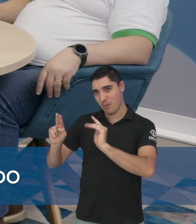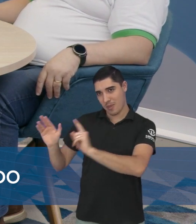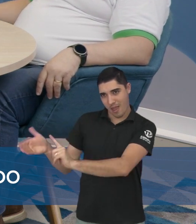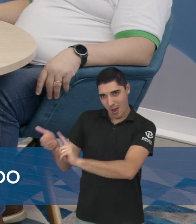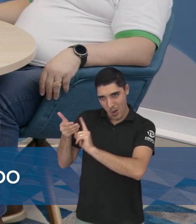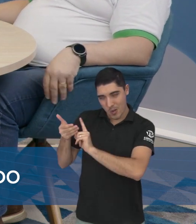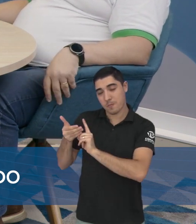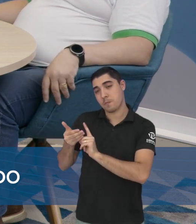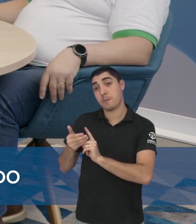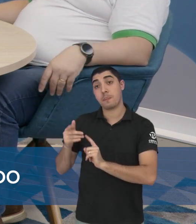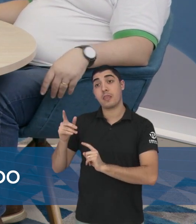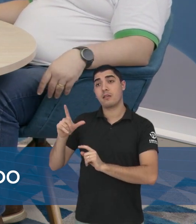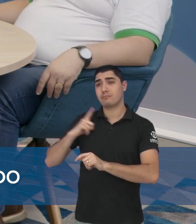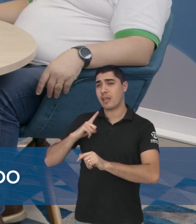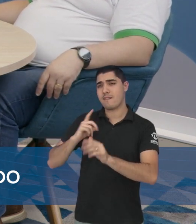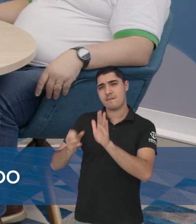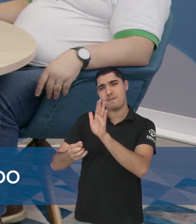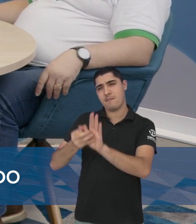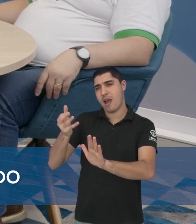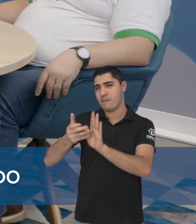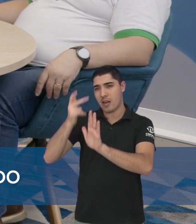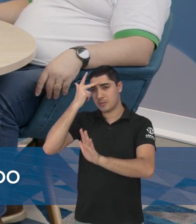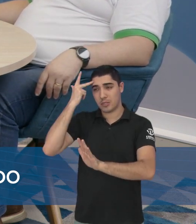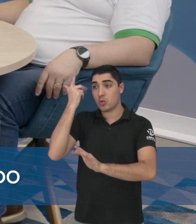até nós, refugiados.